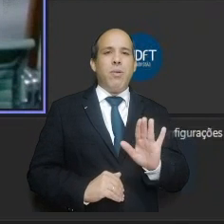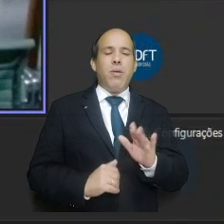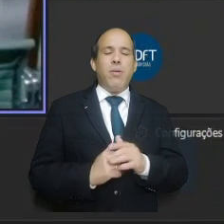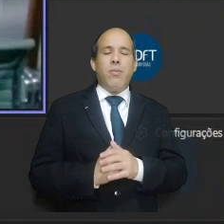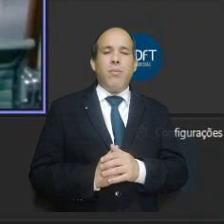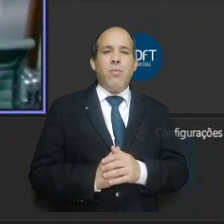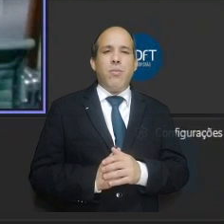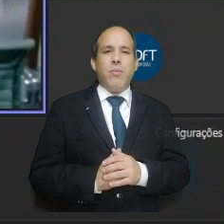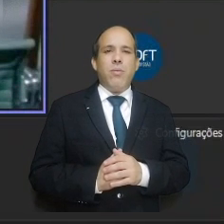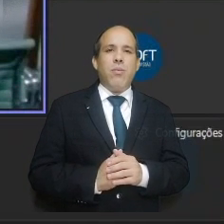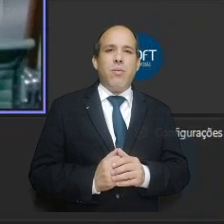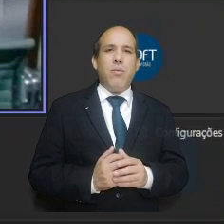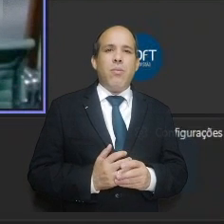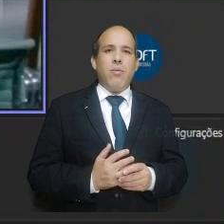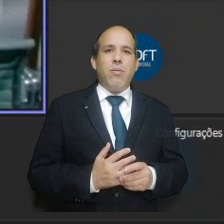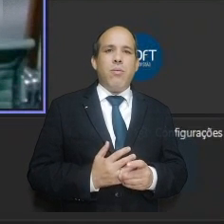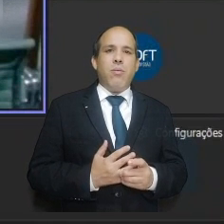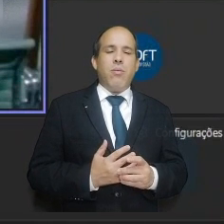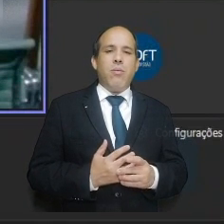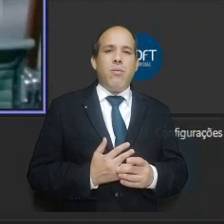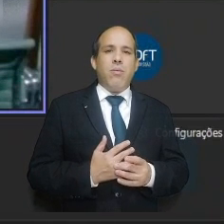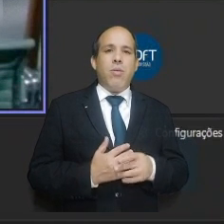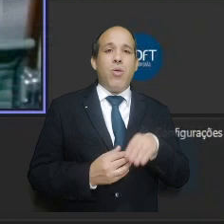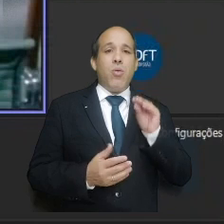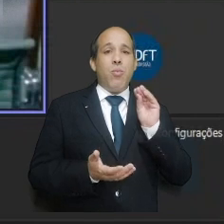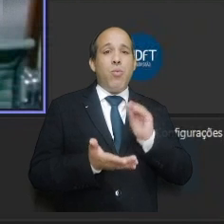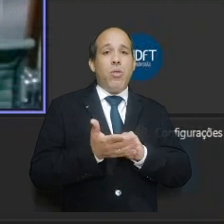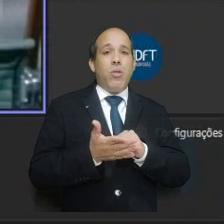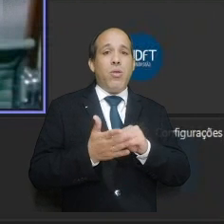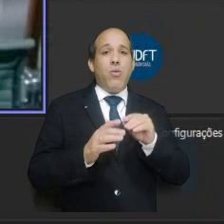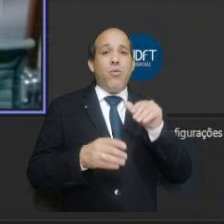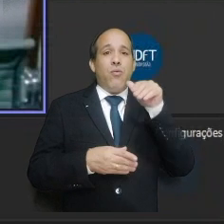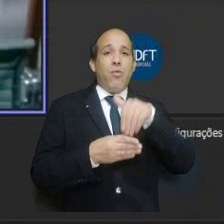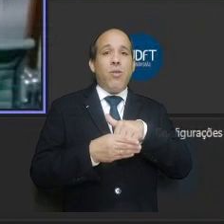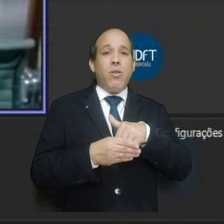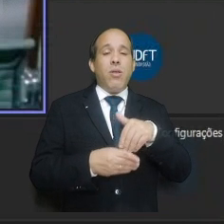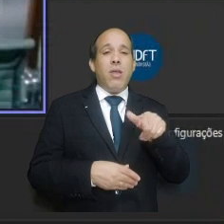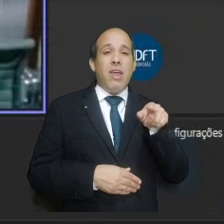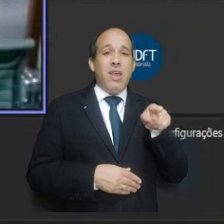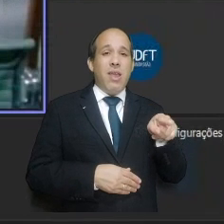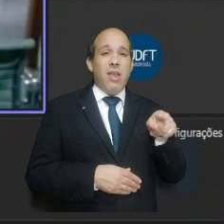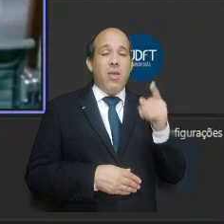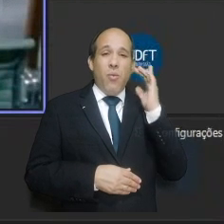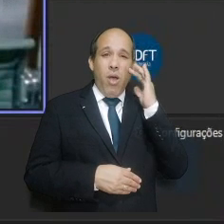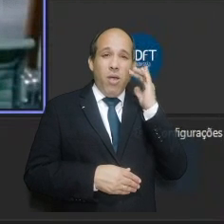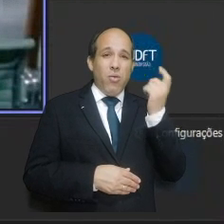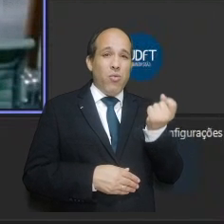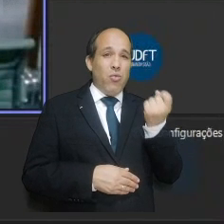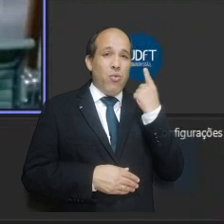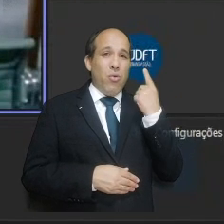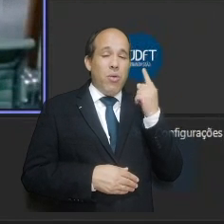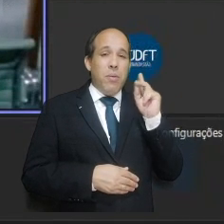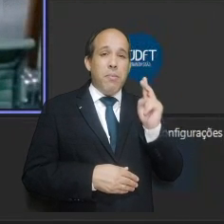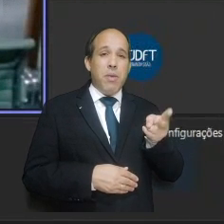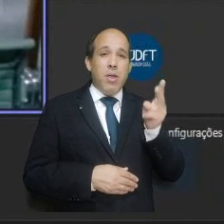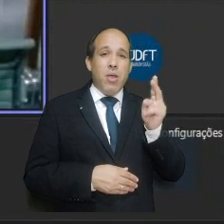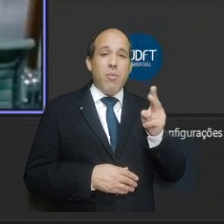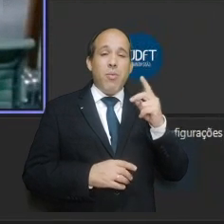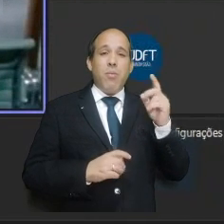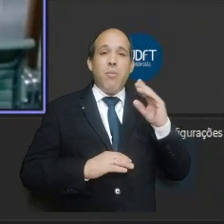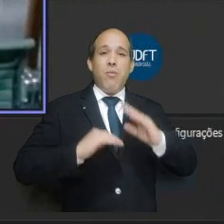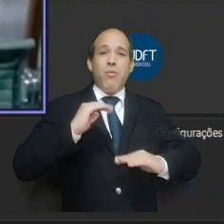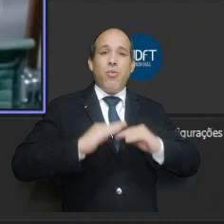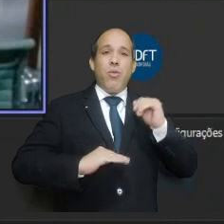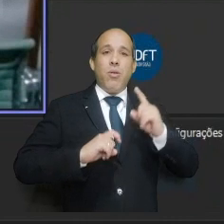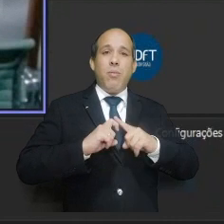de saúde, mas, como coloca aqui no meu voto, para esse julgador, afigura-se no mínimo estranho